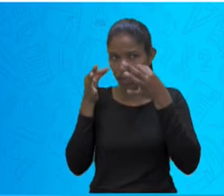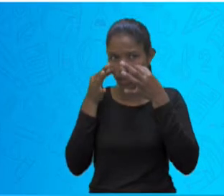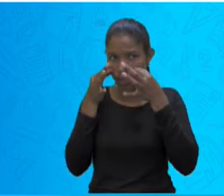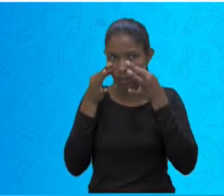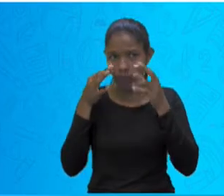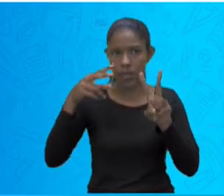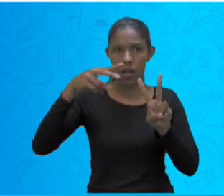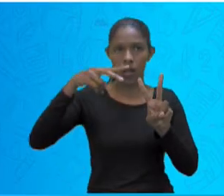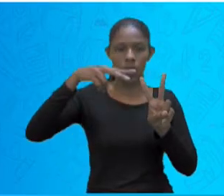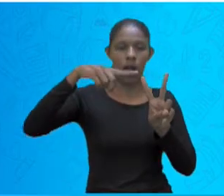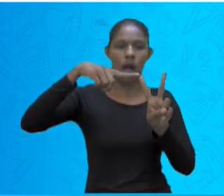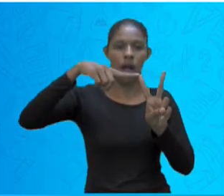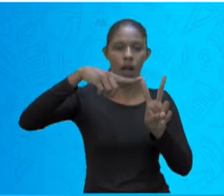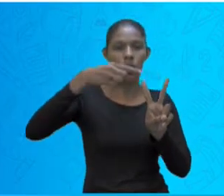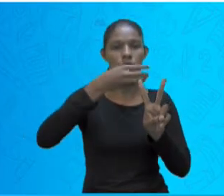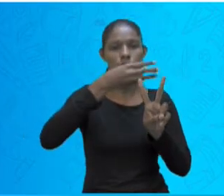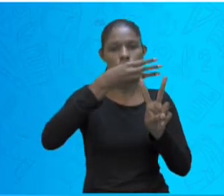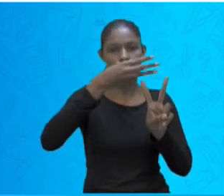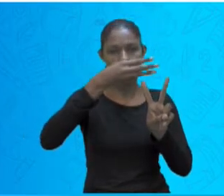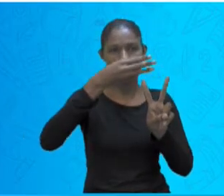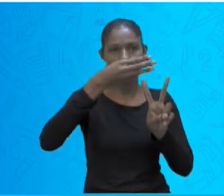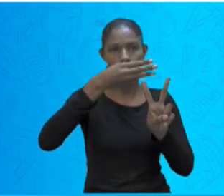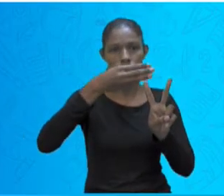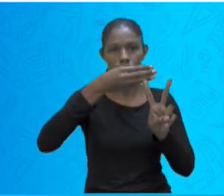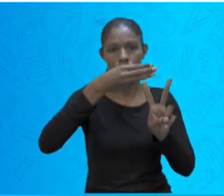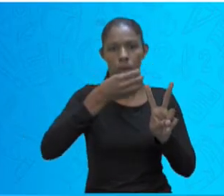é sempre um número real.